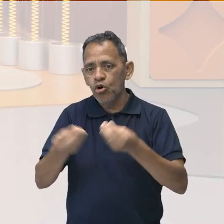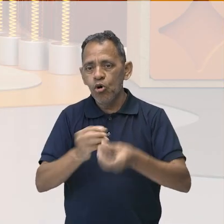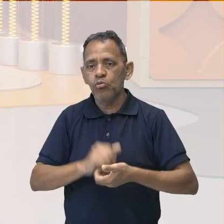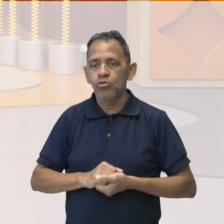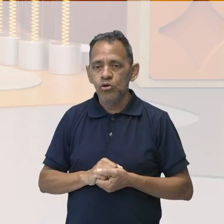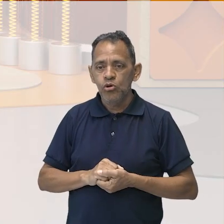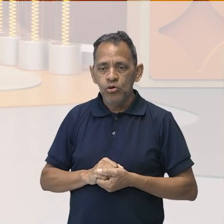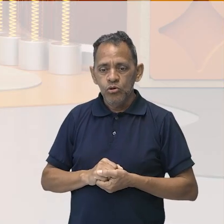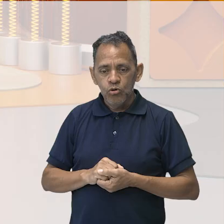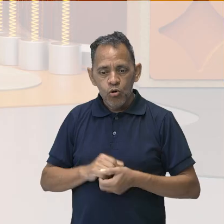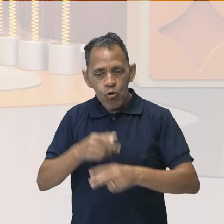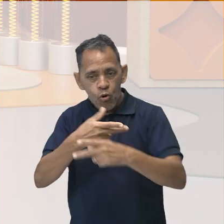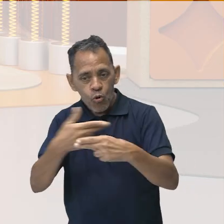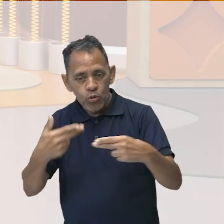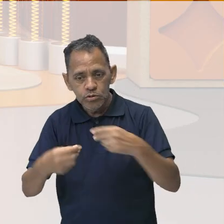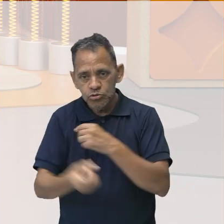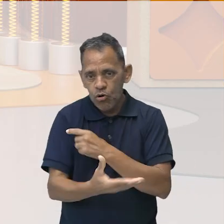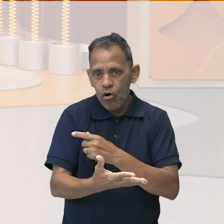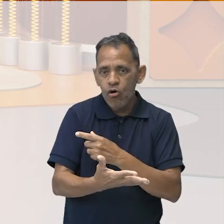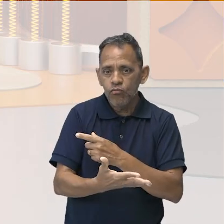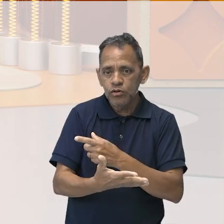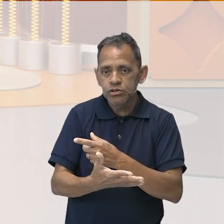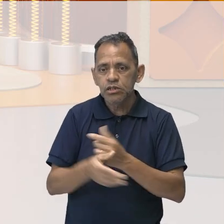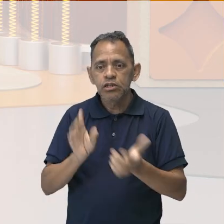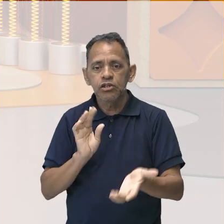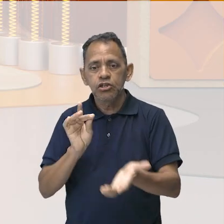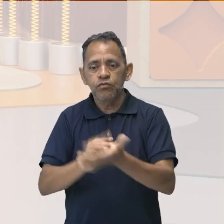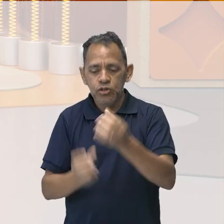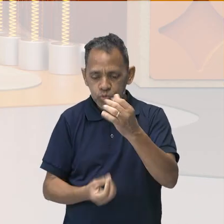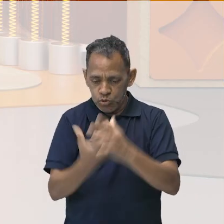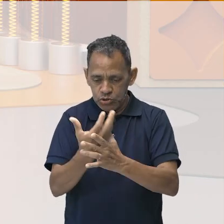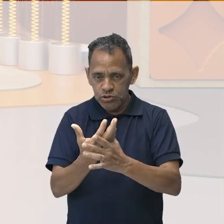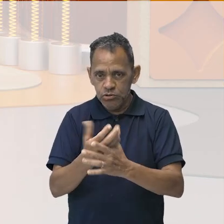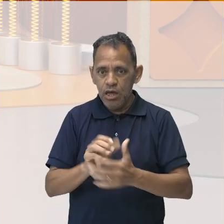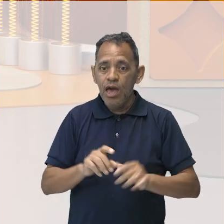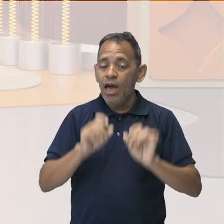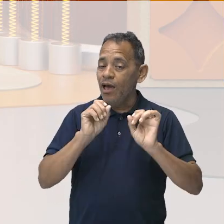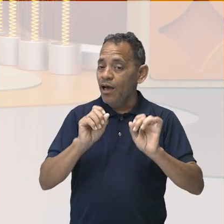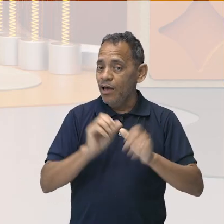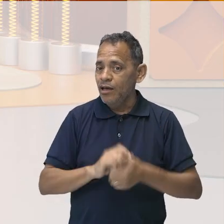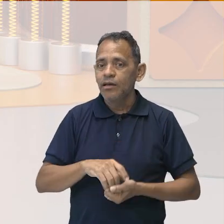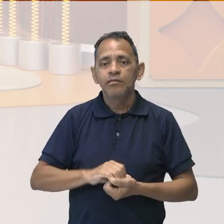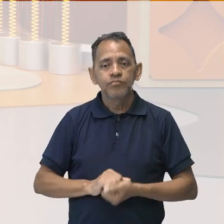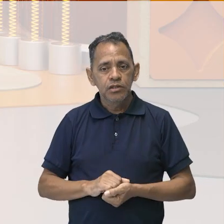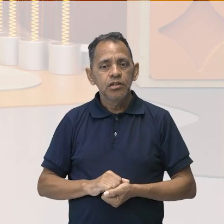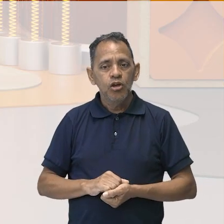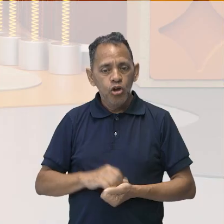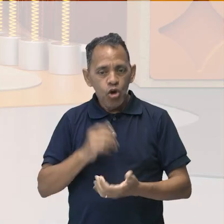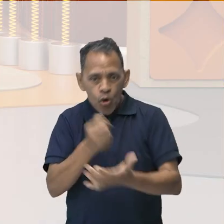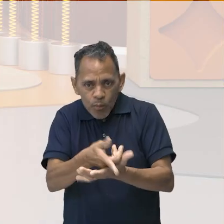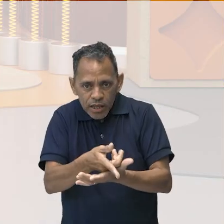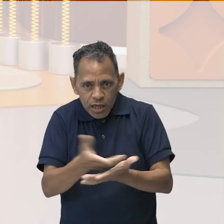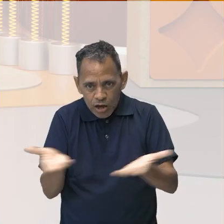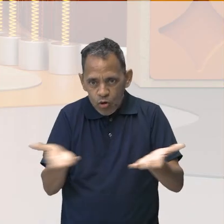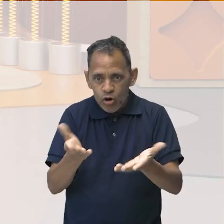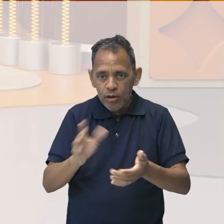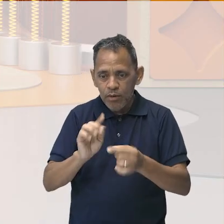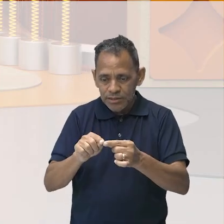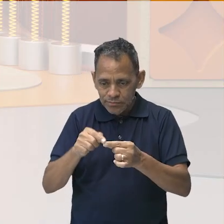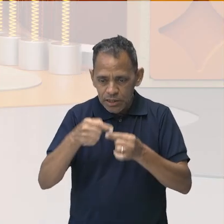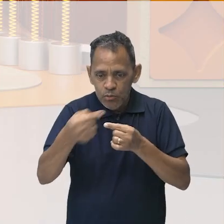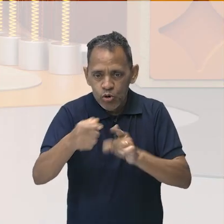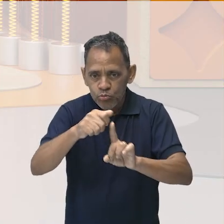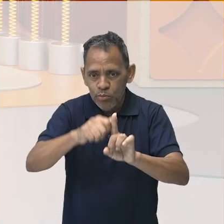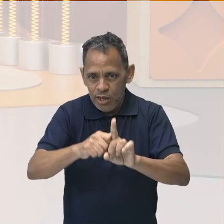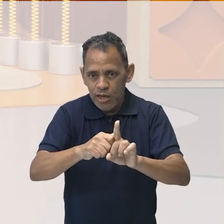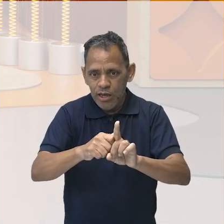acaba surgindo ali constantemente. Eu acabei de comprar ali o produto, mas daqui a 2, 3 meses já mudou o mesmo produto, mas com